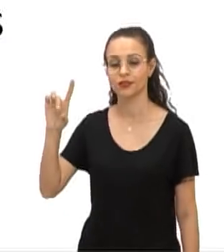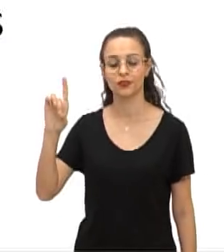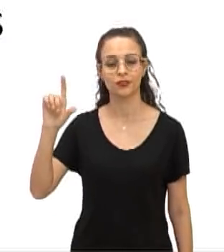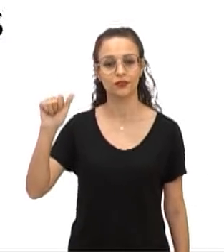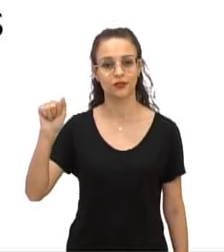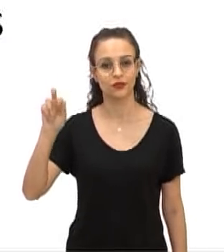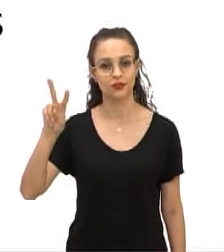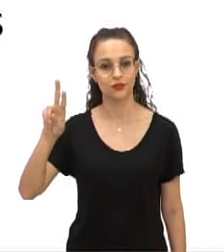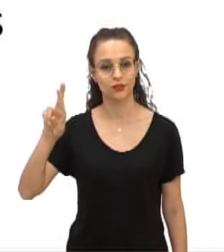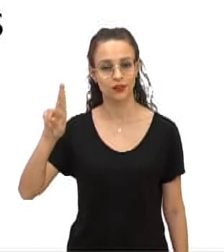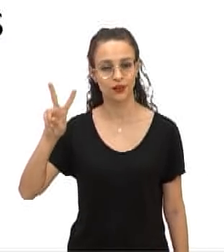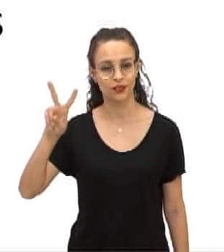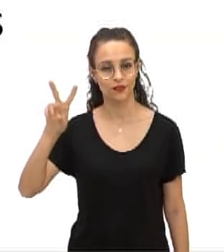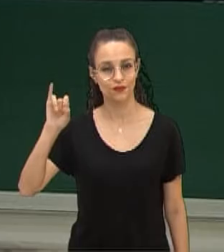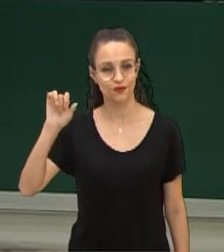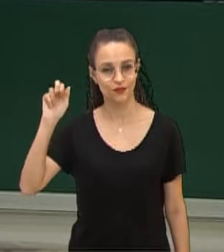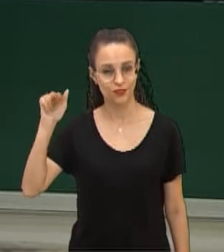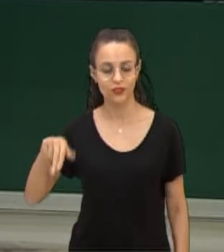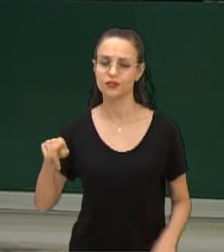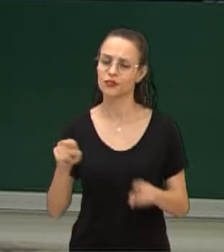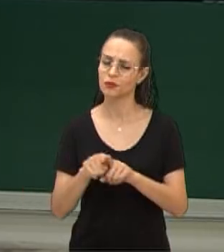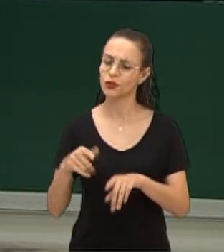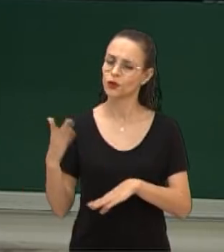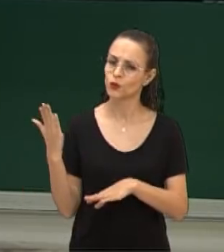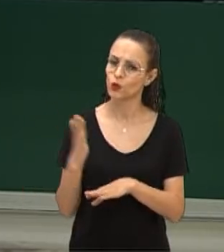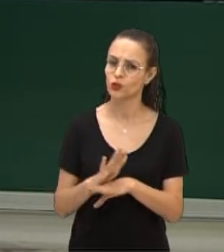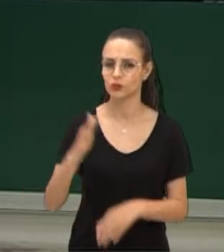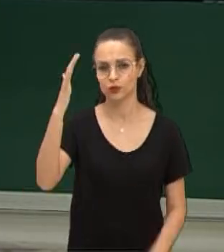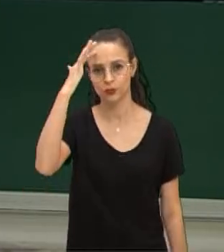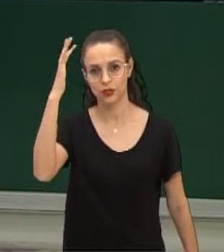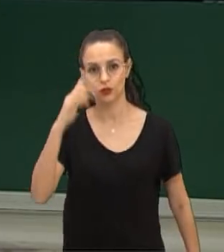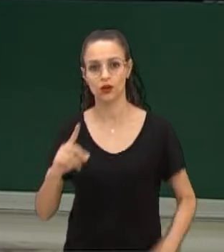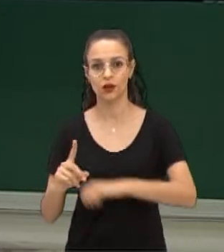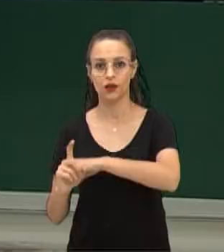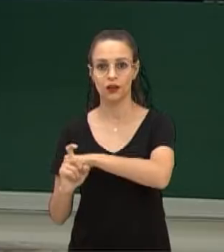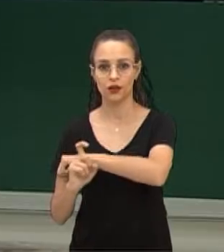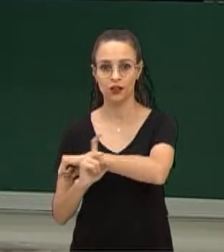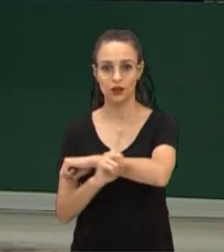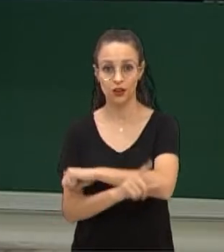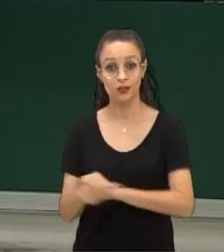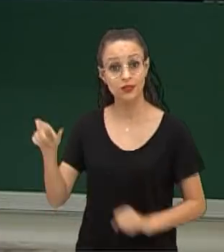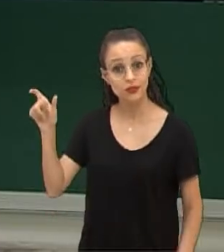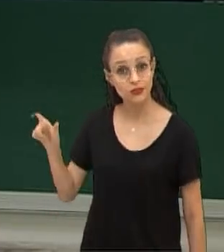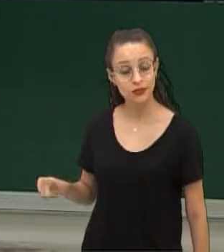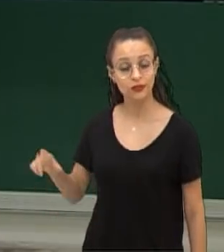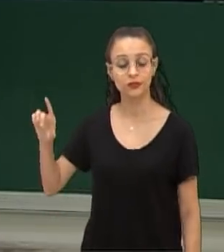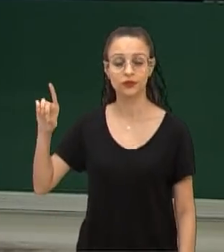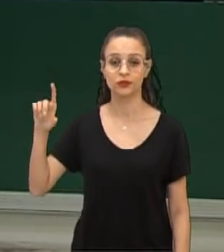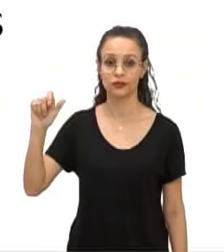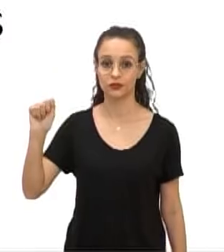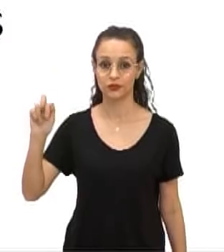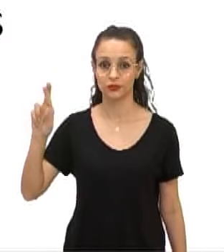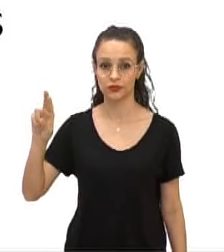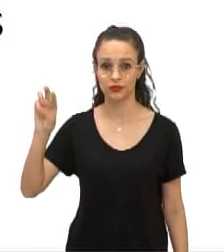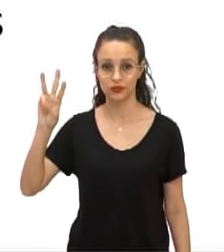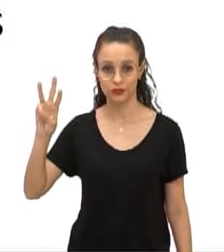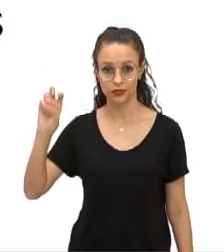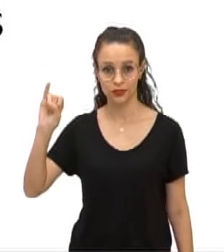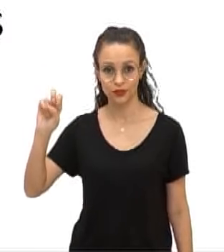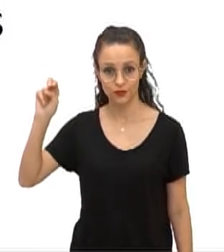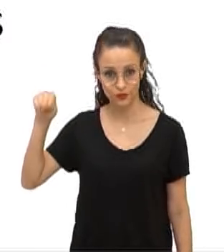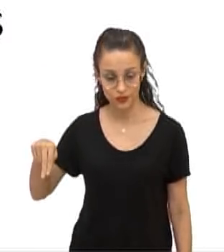suas contribuições para o evolucionismo. Charles Darwin e evolucionismo.